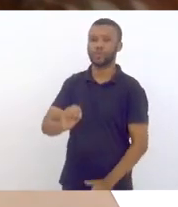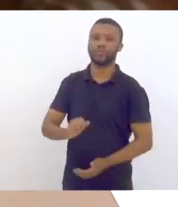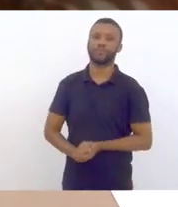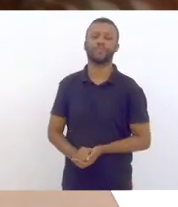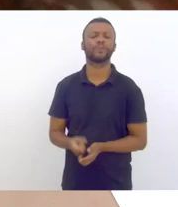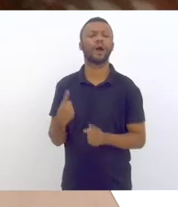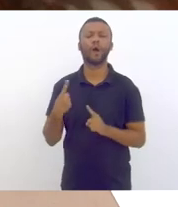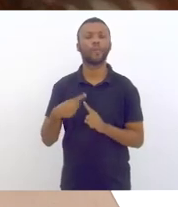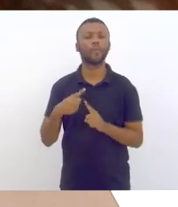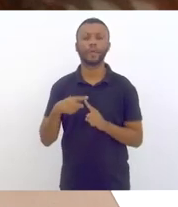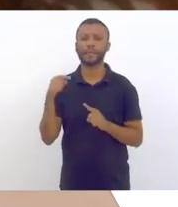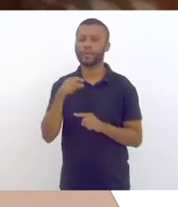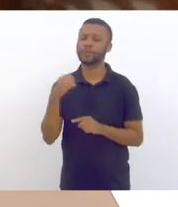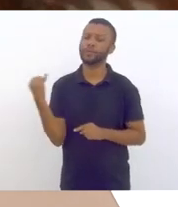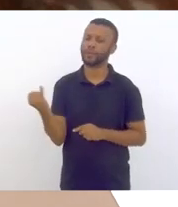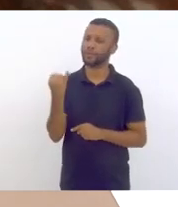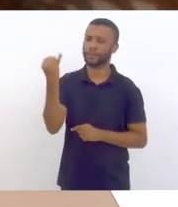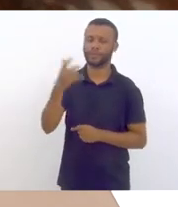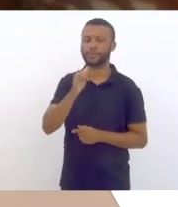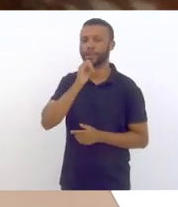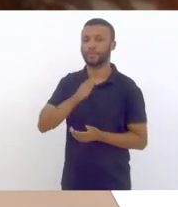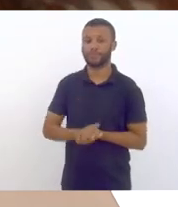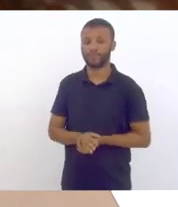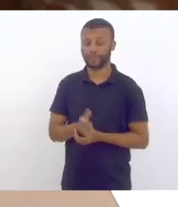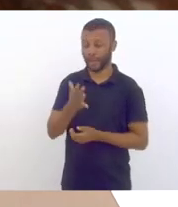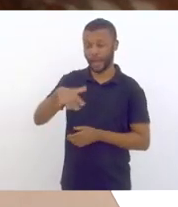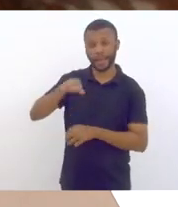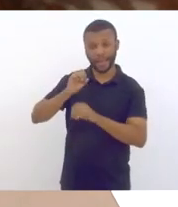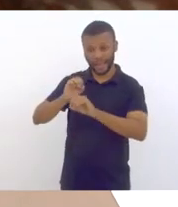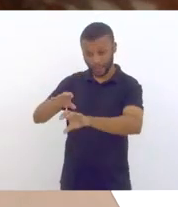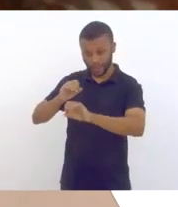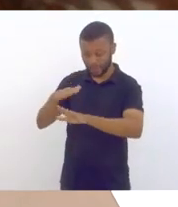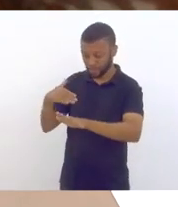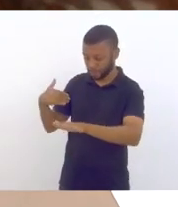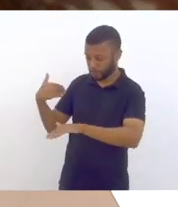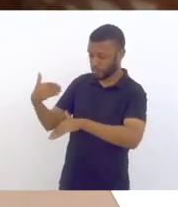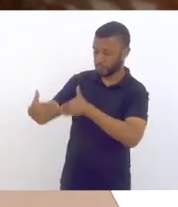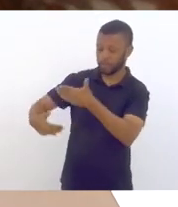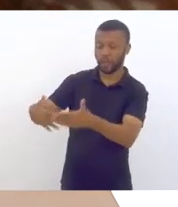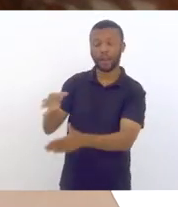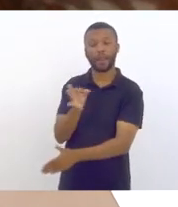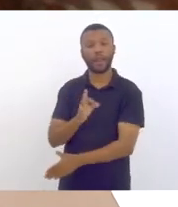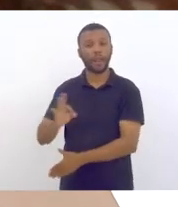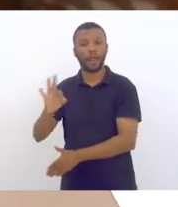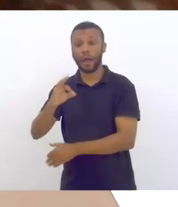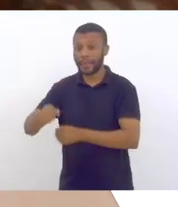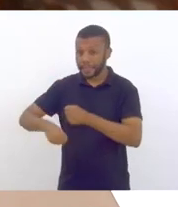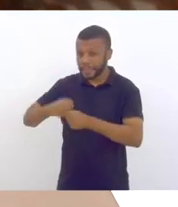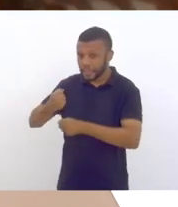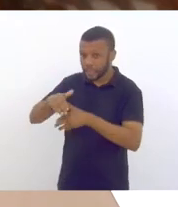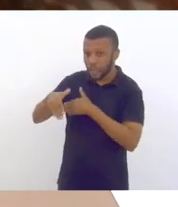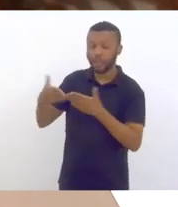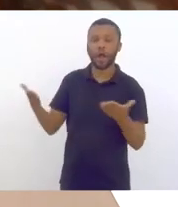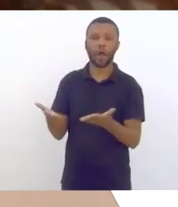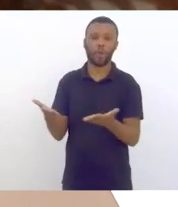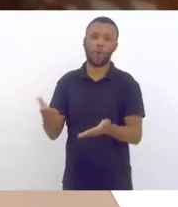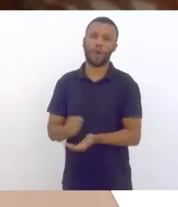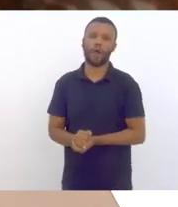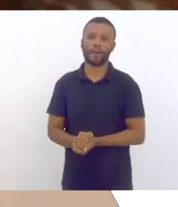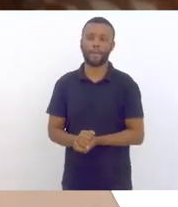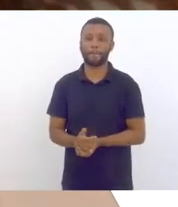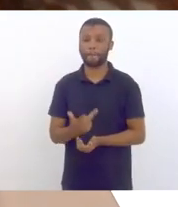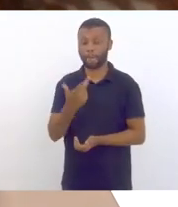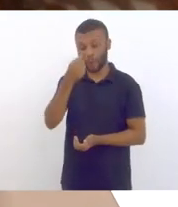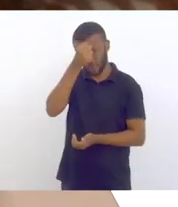quanto a educação se não mandar esse ano ele sabe os